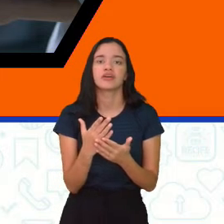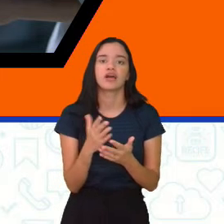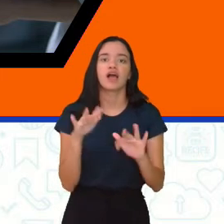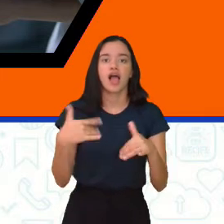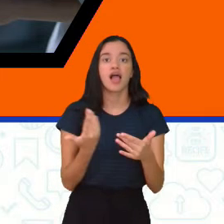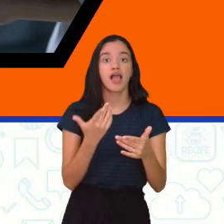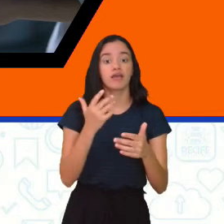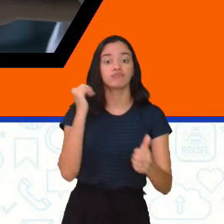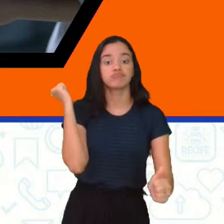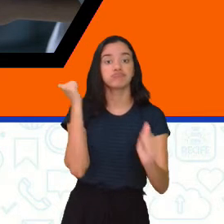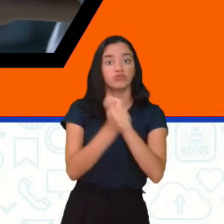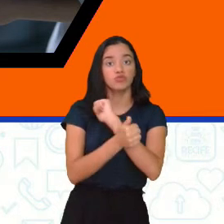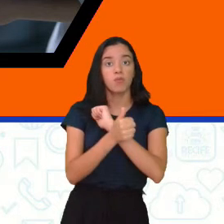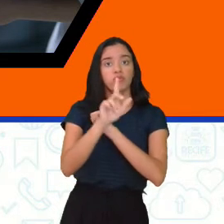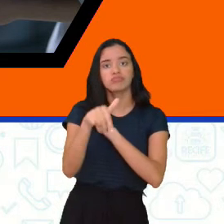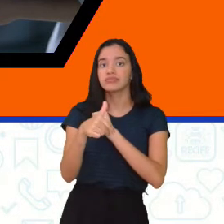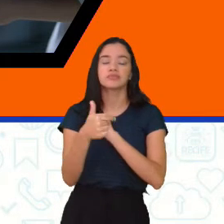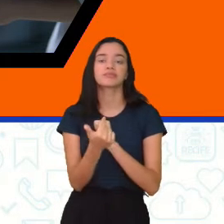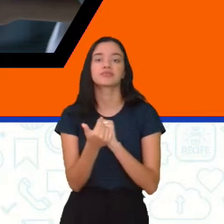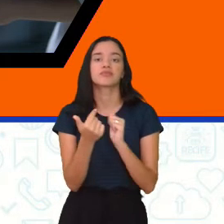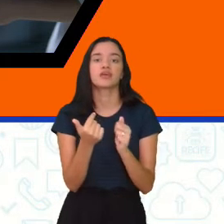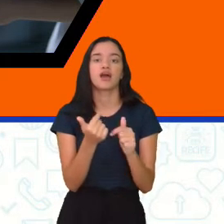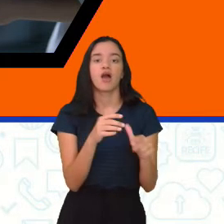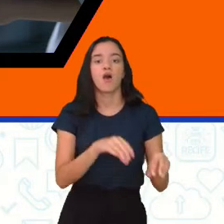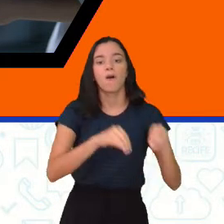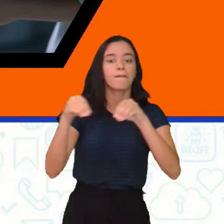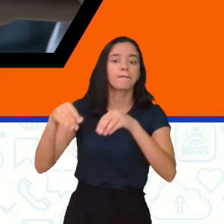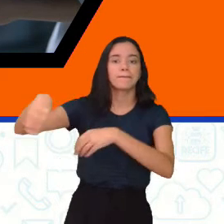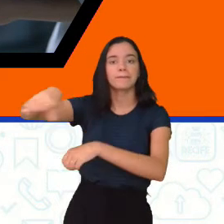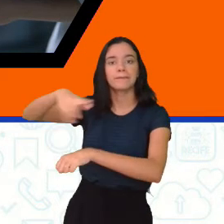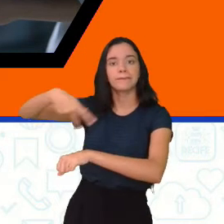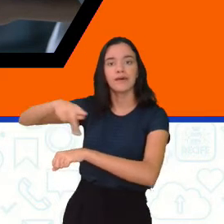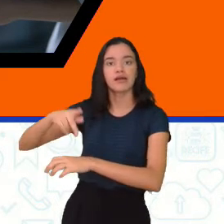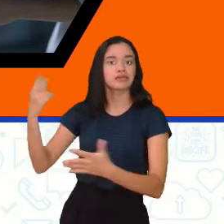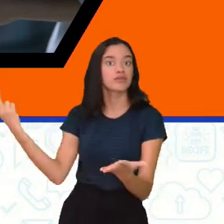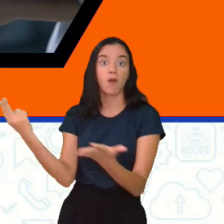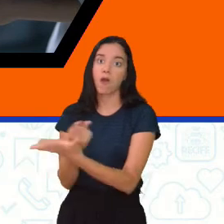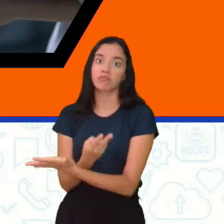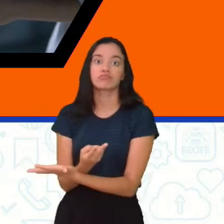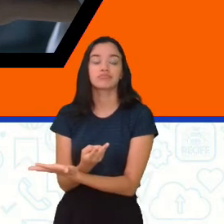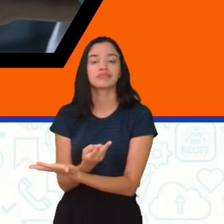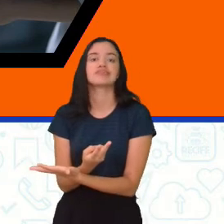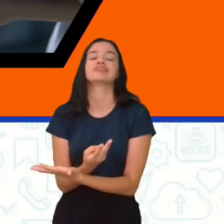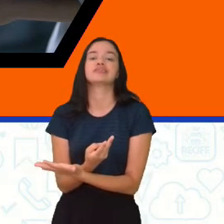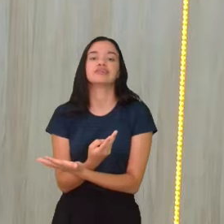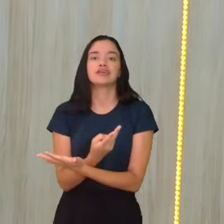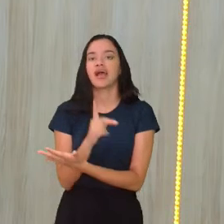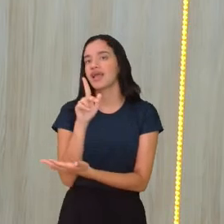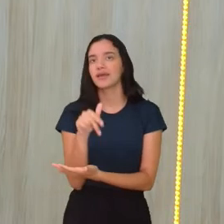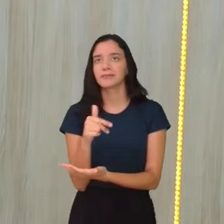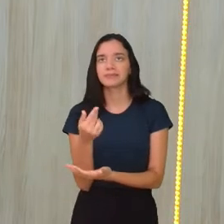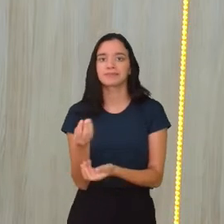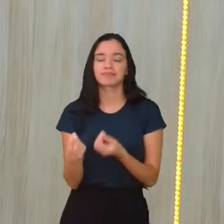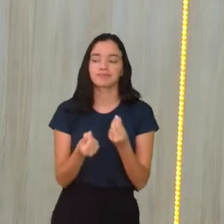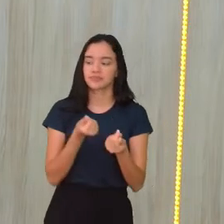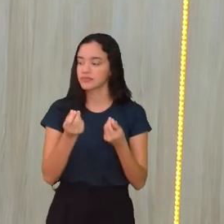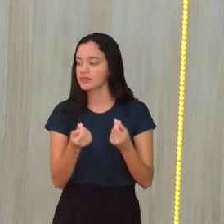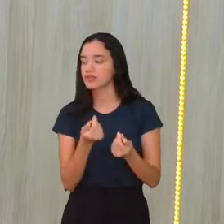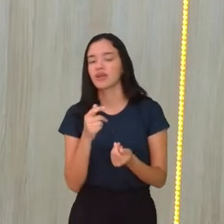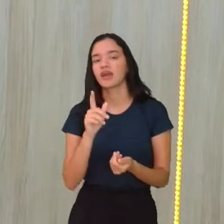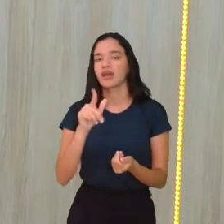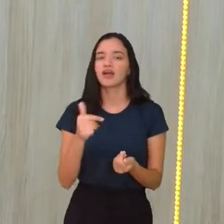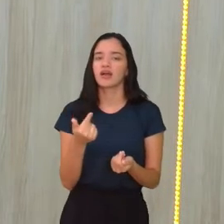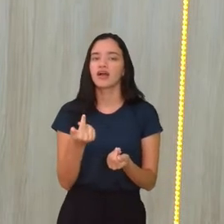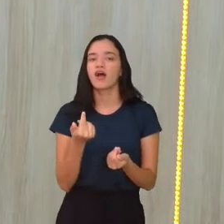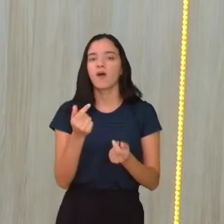aquela modalidade esportiva, de repente, para um país que ainda não acontece, que ainda não aderiu,